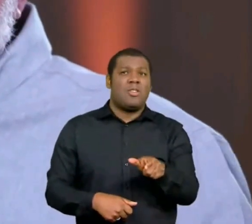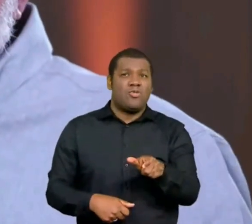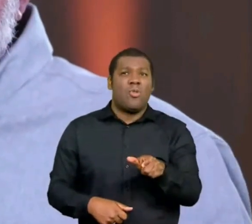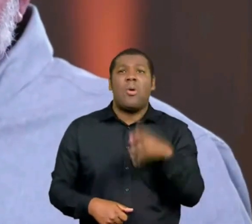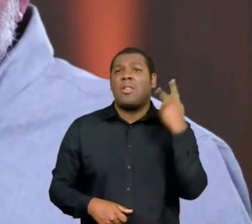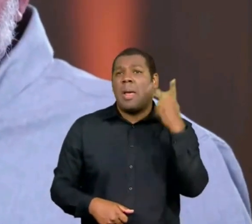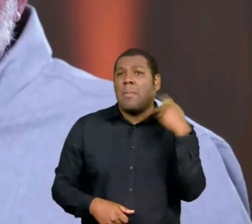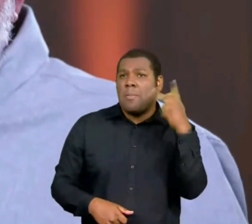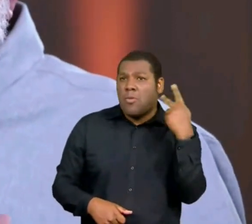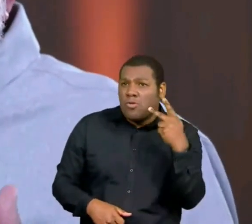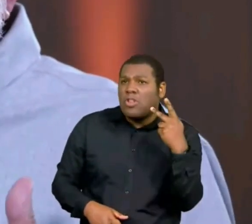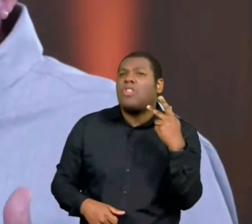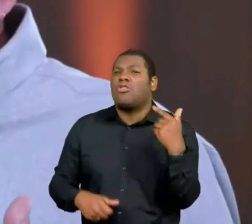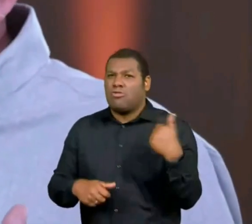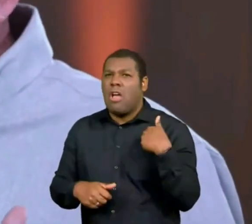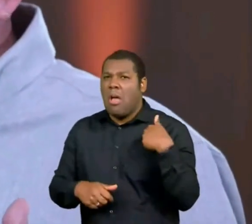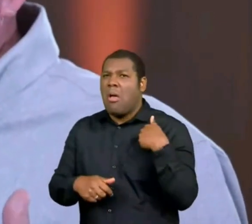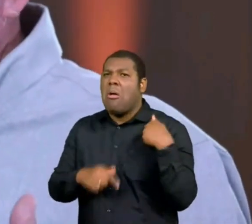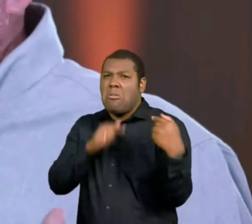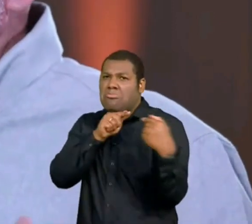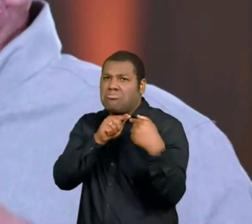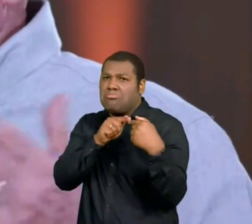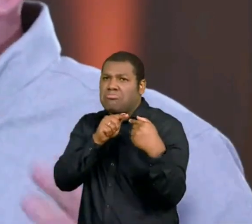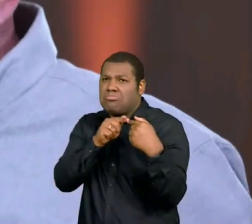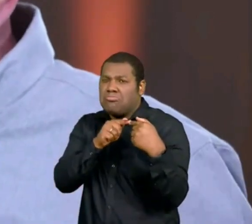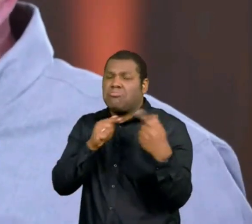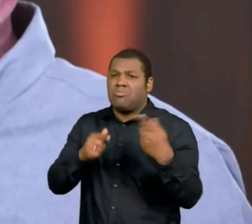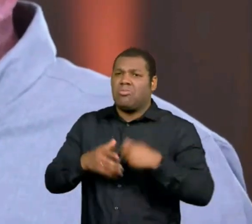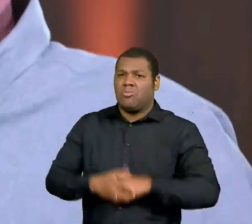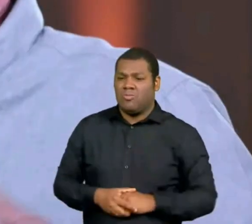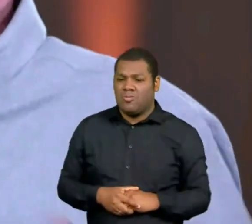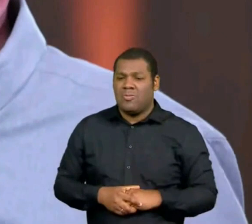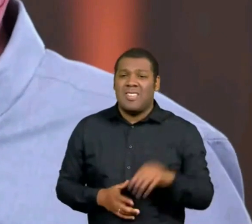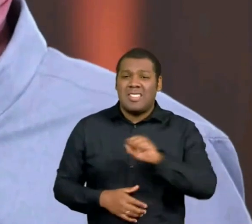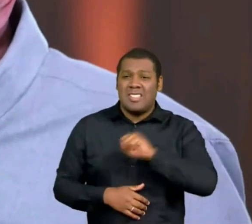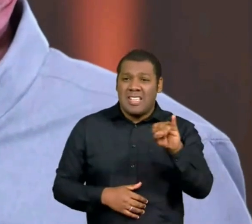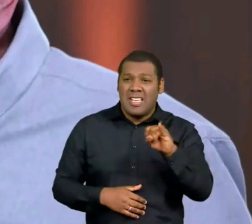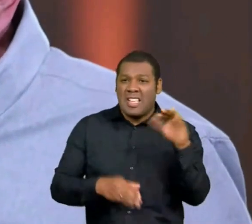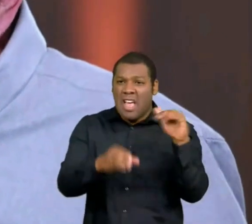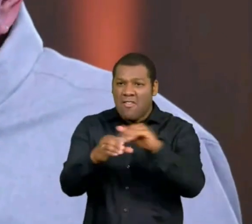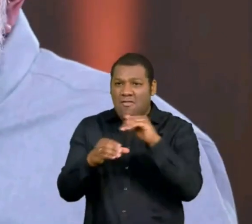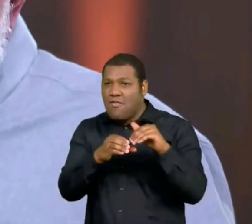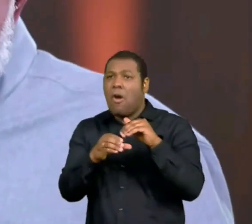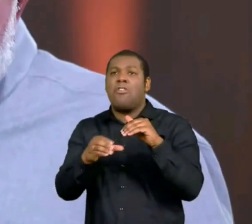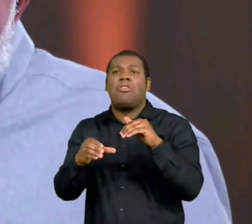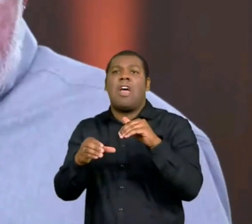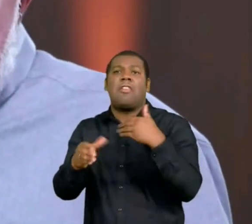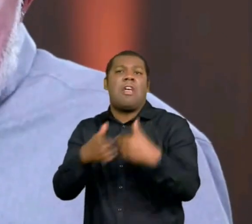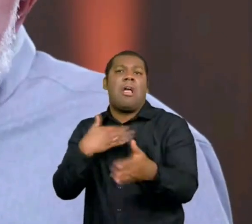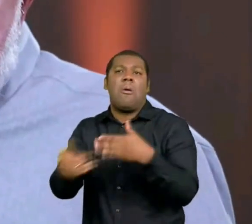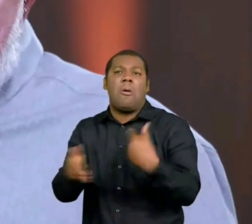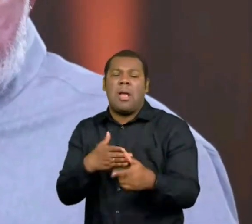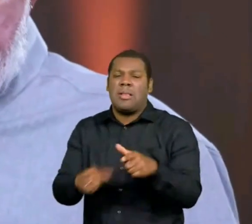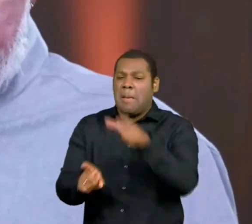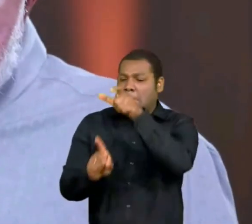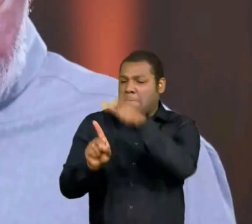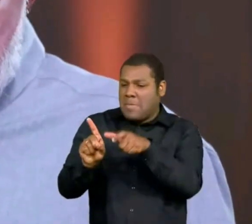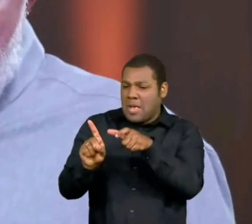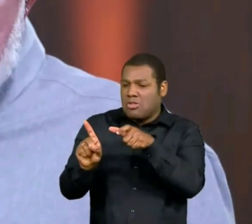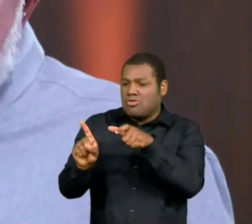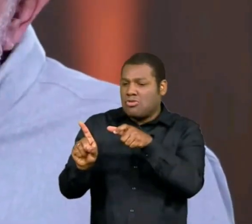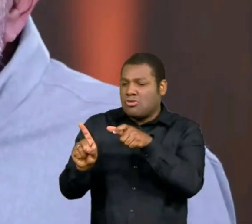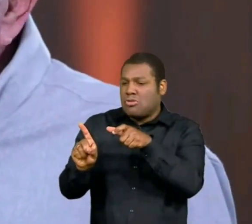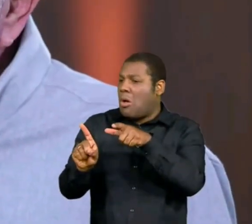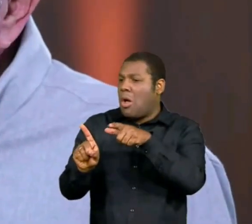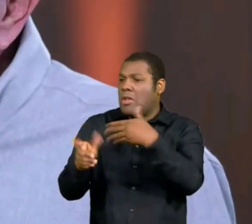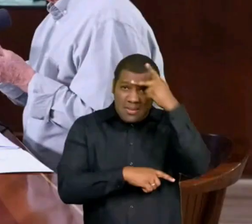com aquilo que ele acredita. Se a gente vota de forma estabanada em qualquer um, sabe... É o seguinte, quem planta